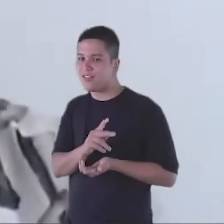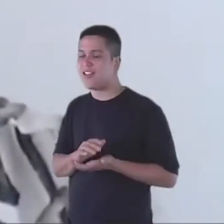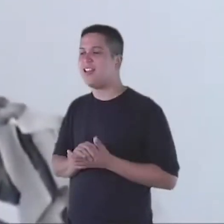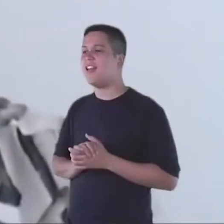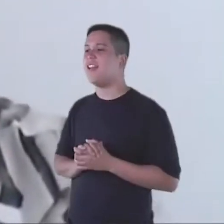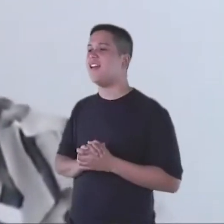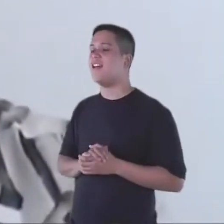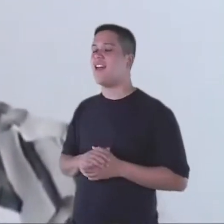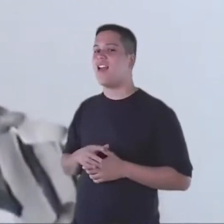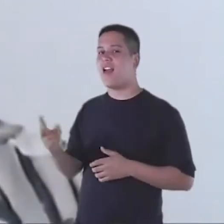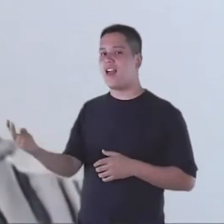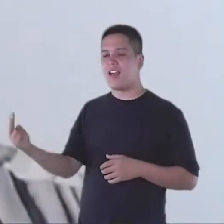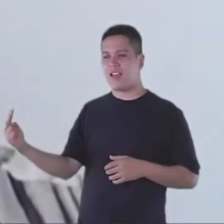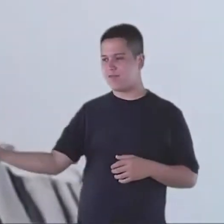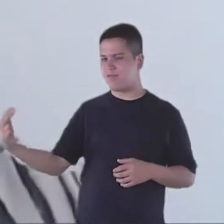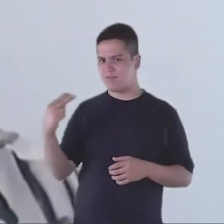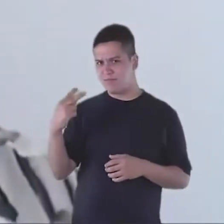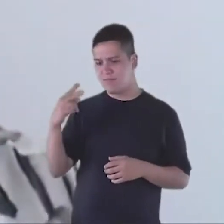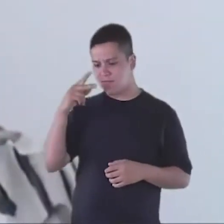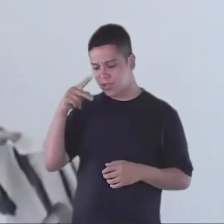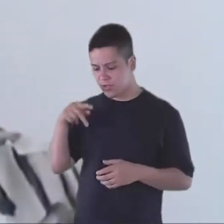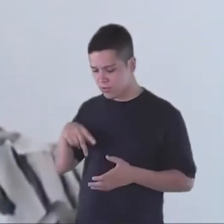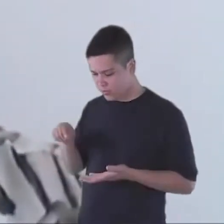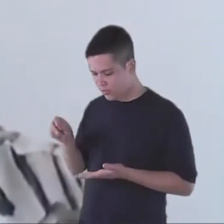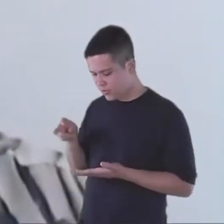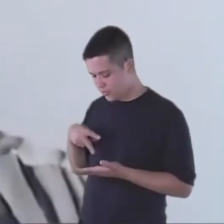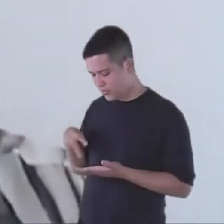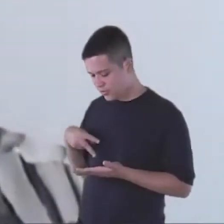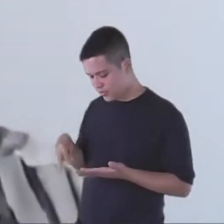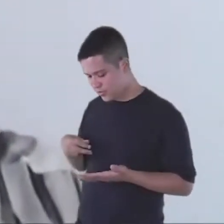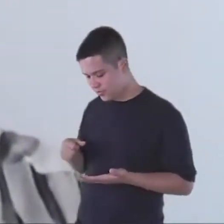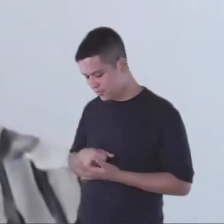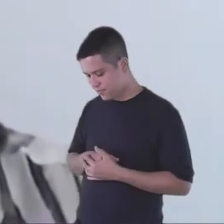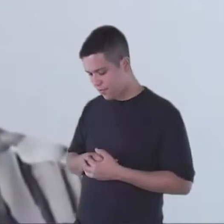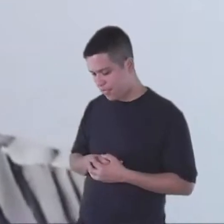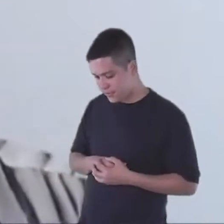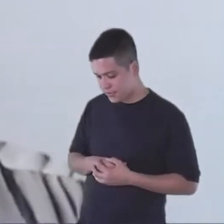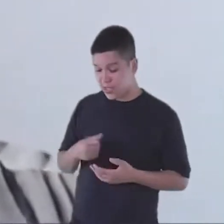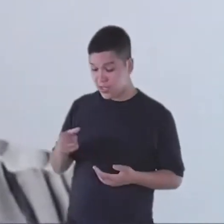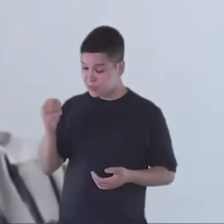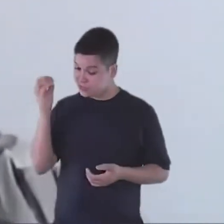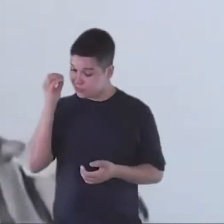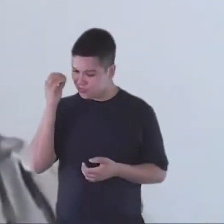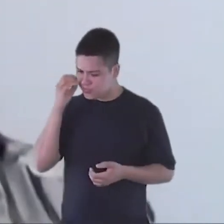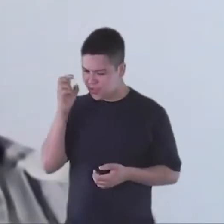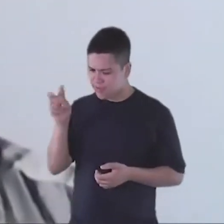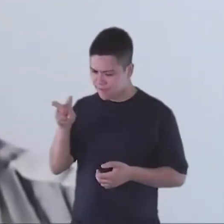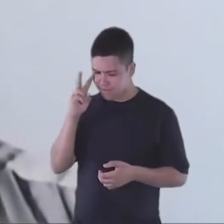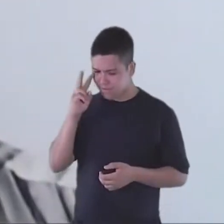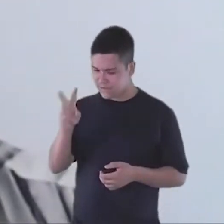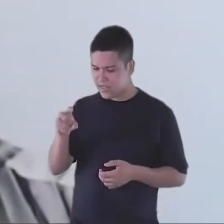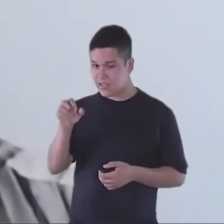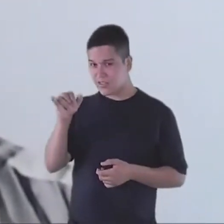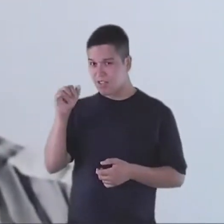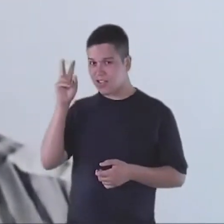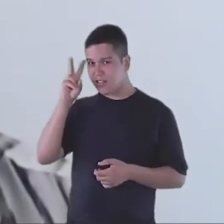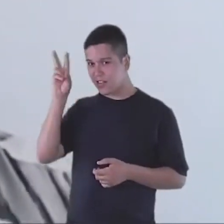Ela via que eu estava lendo da minha letra. E fui fazer o teste para ver se ela lembrava ou não os seus